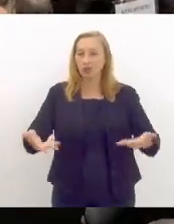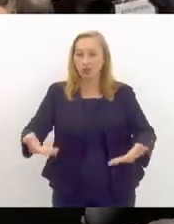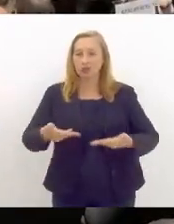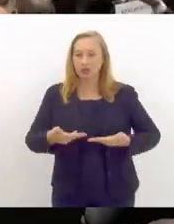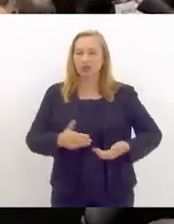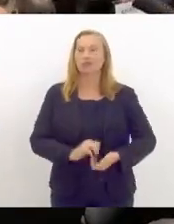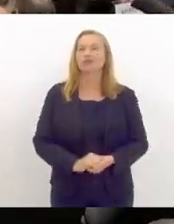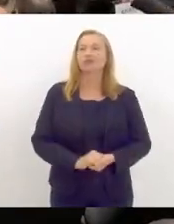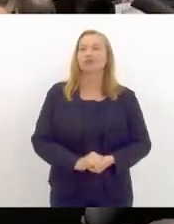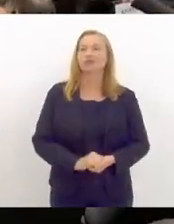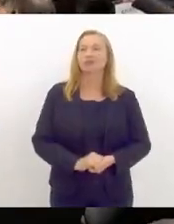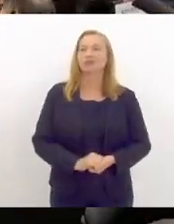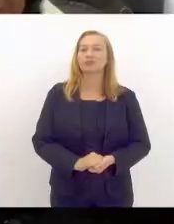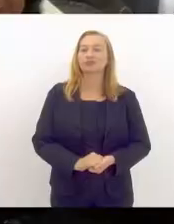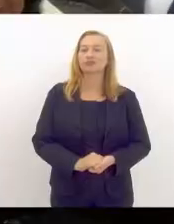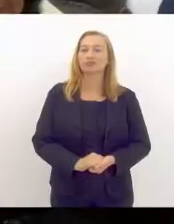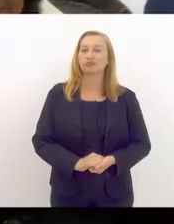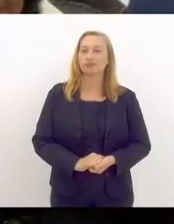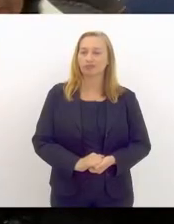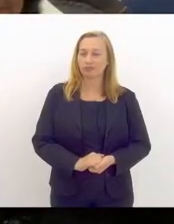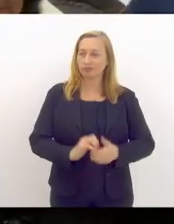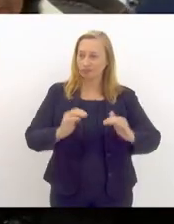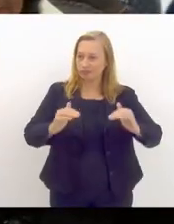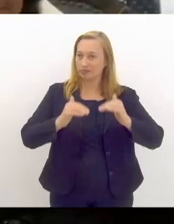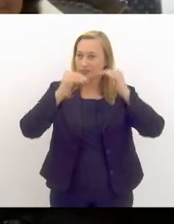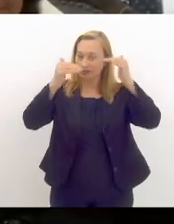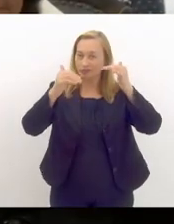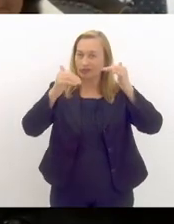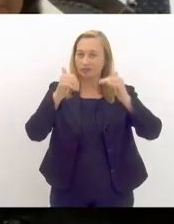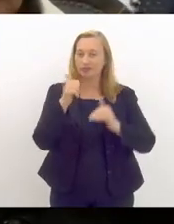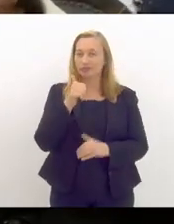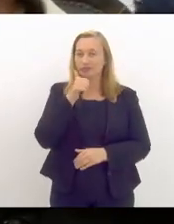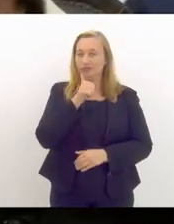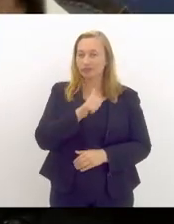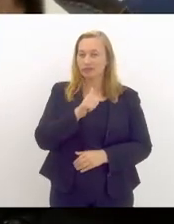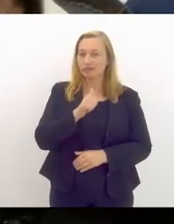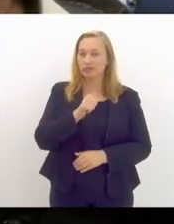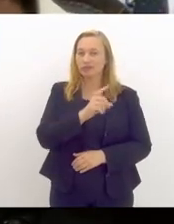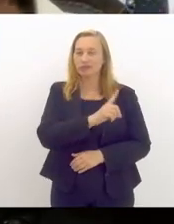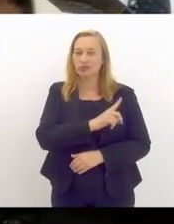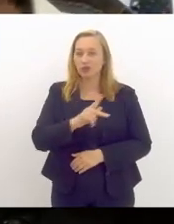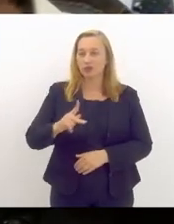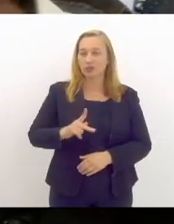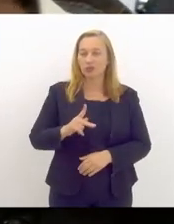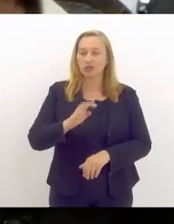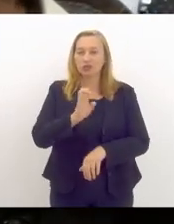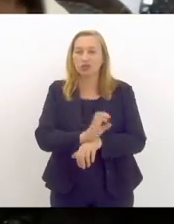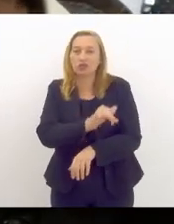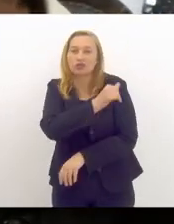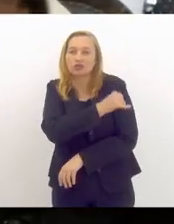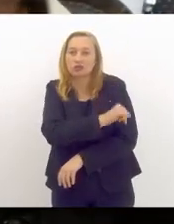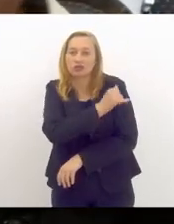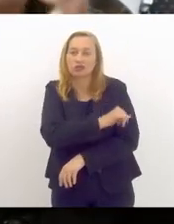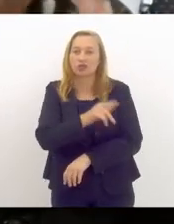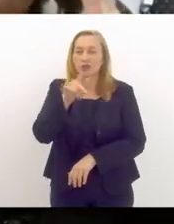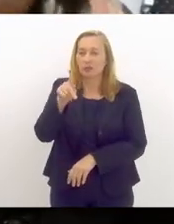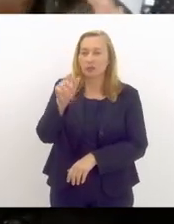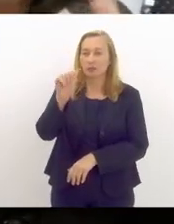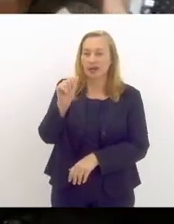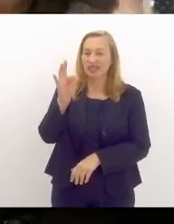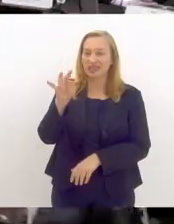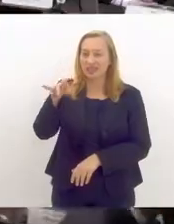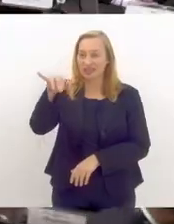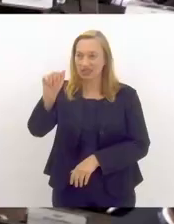a excelentíssima senhora defensora pública geral do Estado do Rio de Janeiro, Patrícia